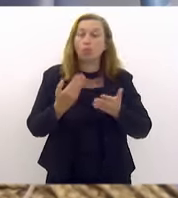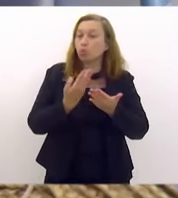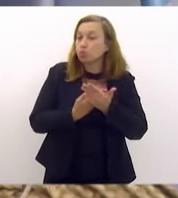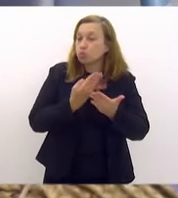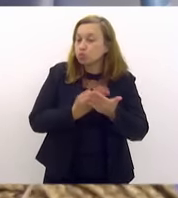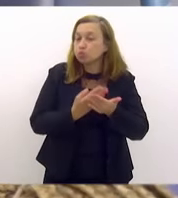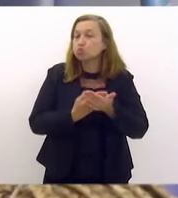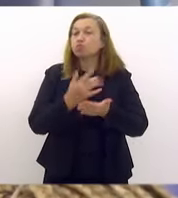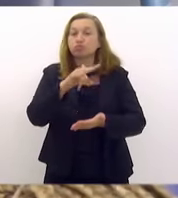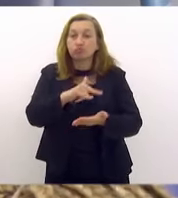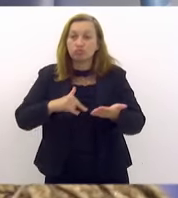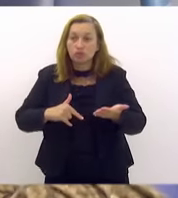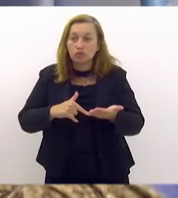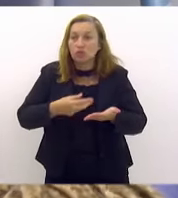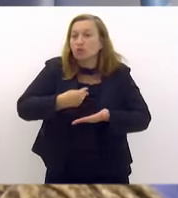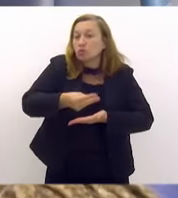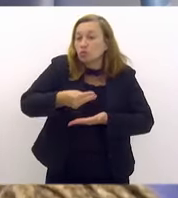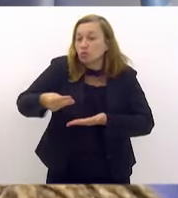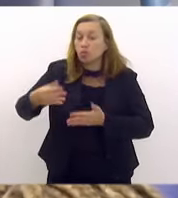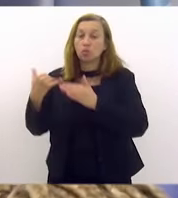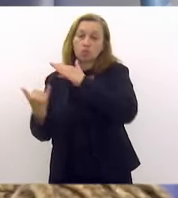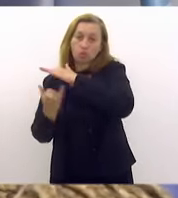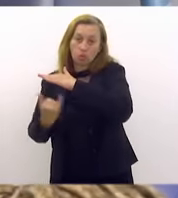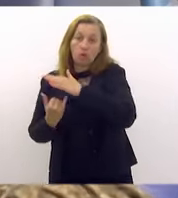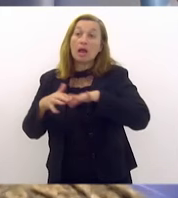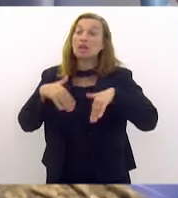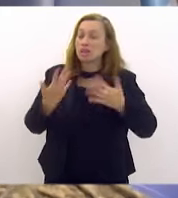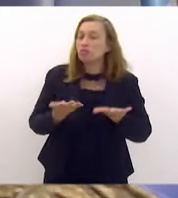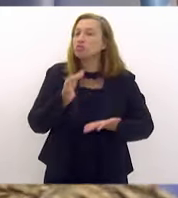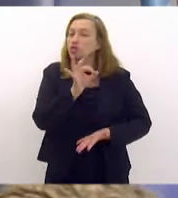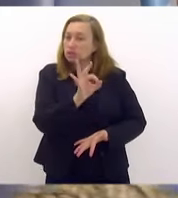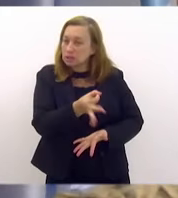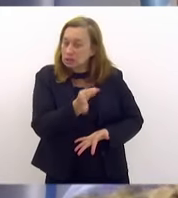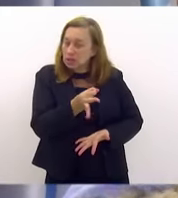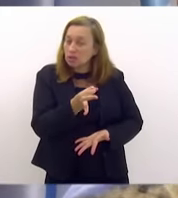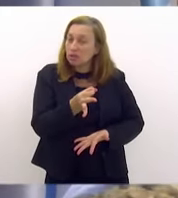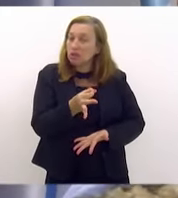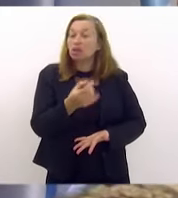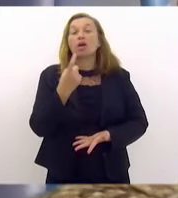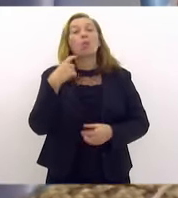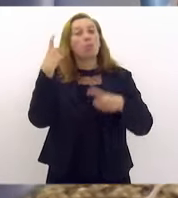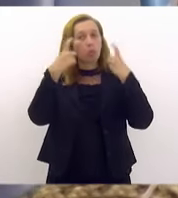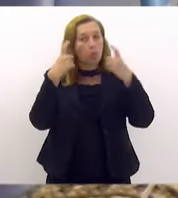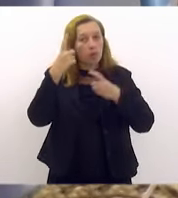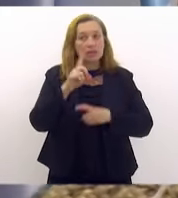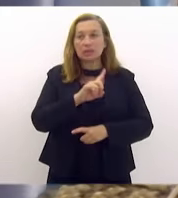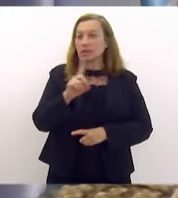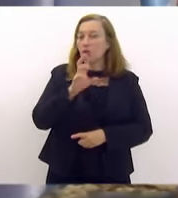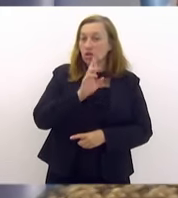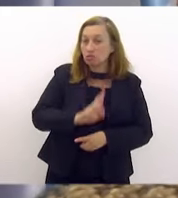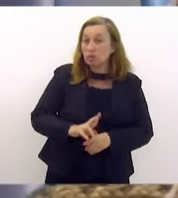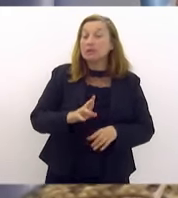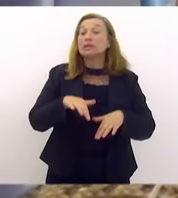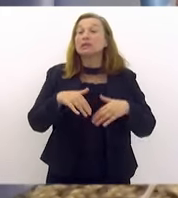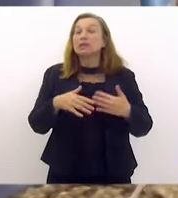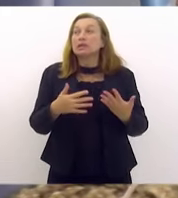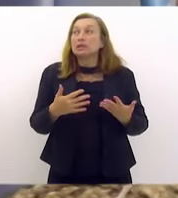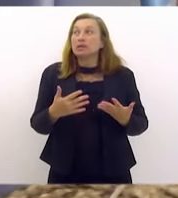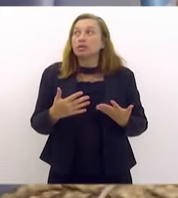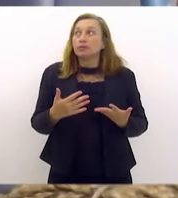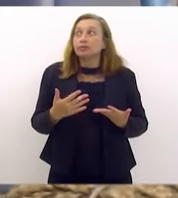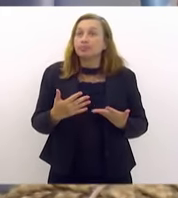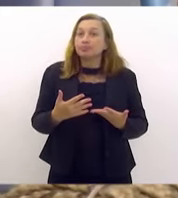documento que vai para todas as instituições então de fato a gente tá preocupado com a não resposta e inclusive